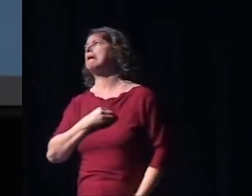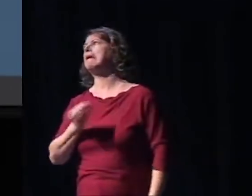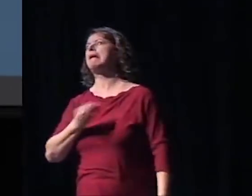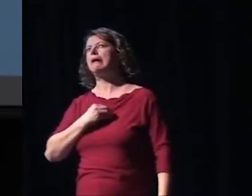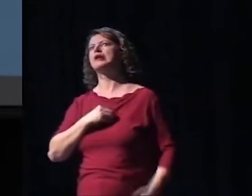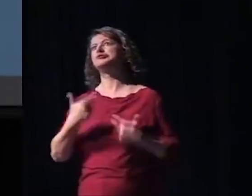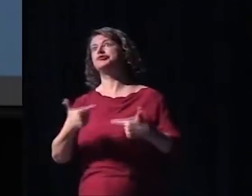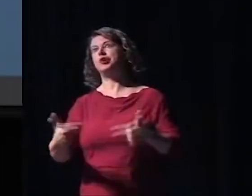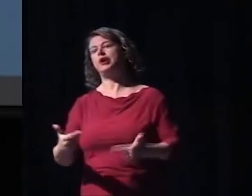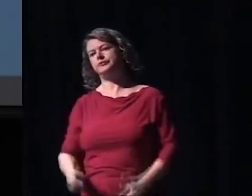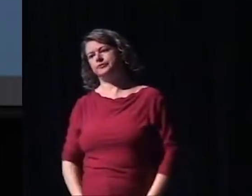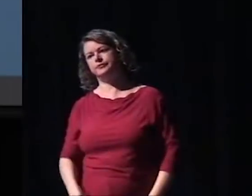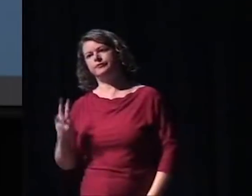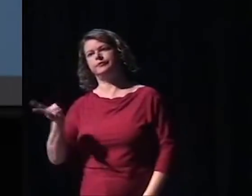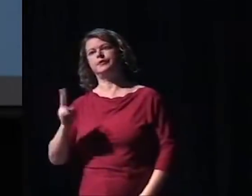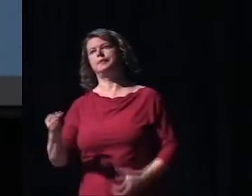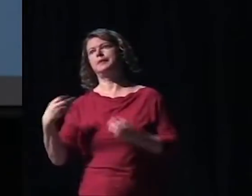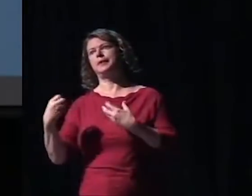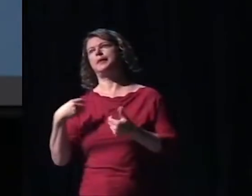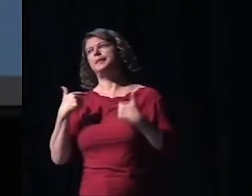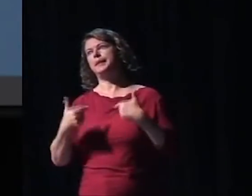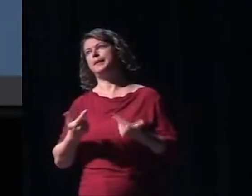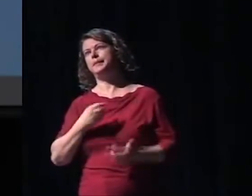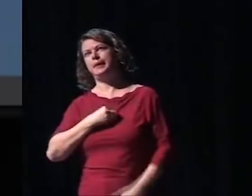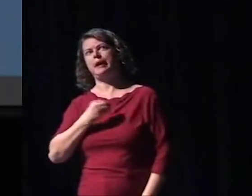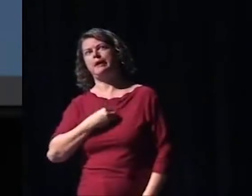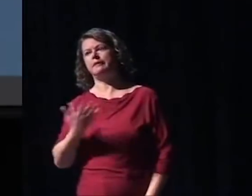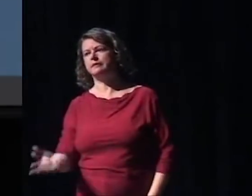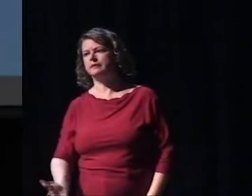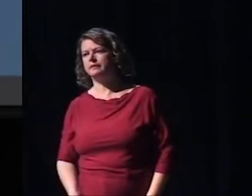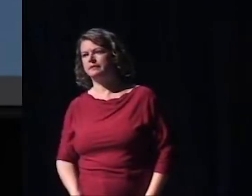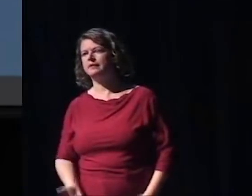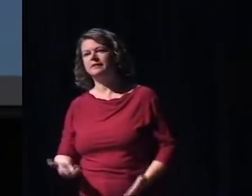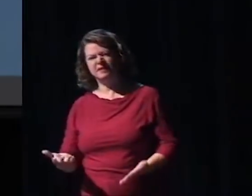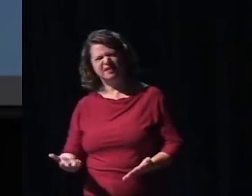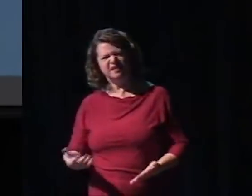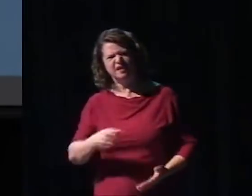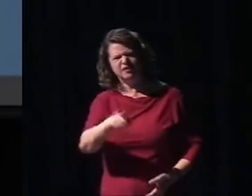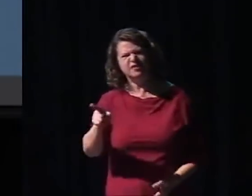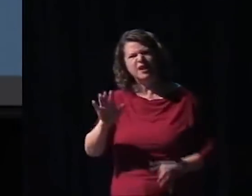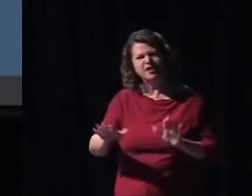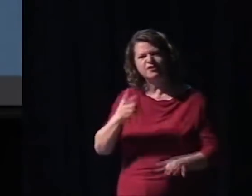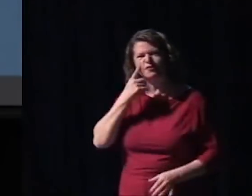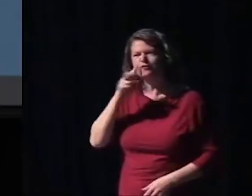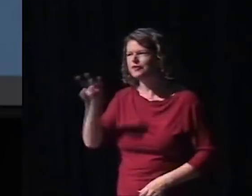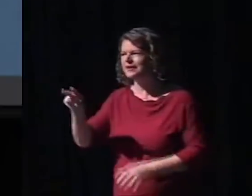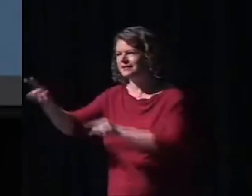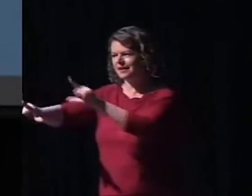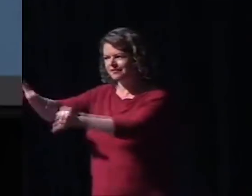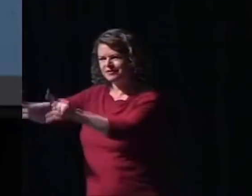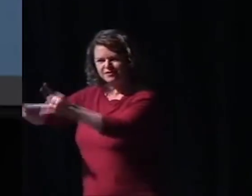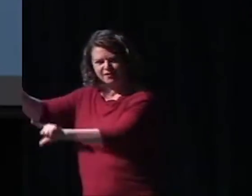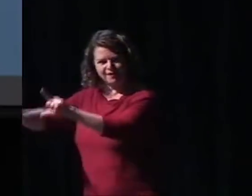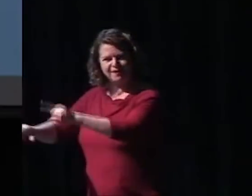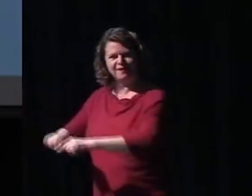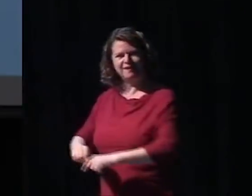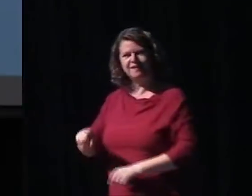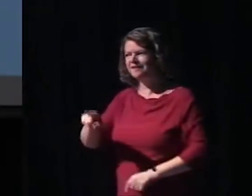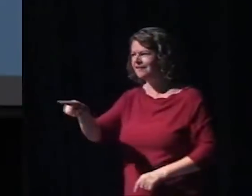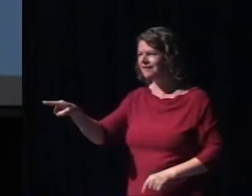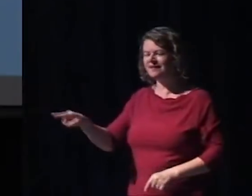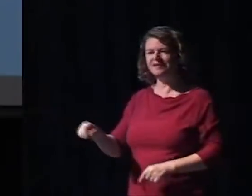acha tão legal quando você vê na televisão. Tem filmes, tem séries de televisão que é